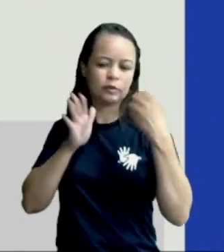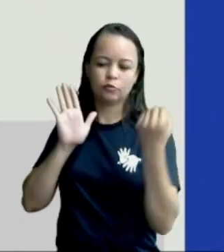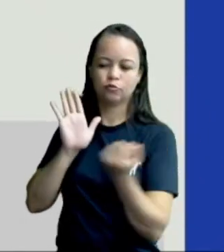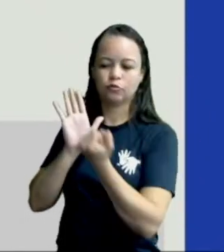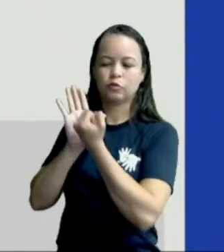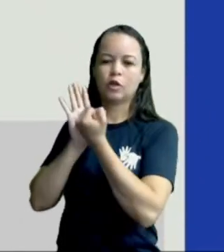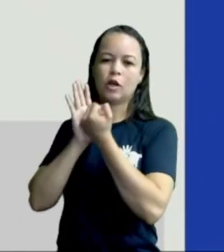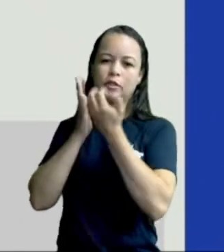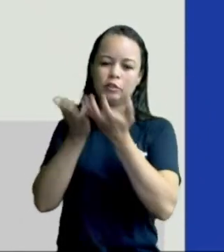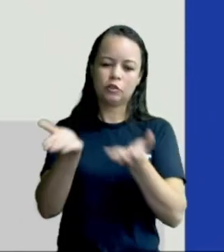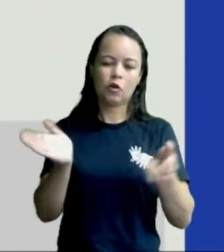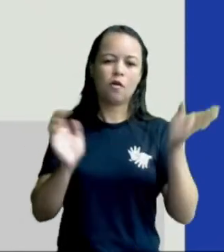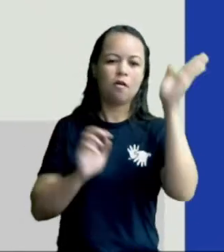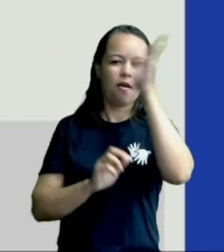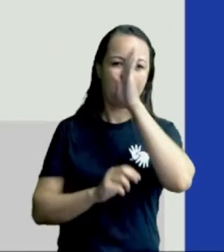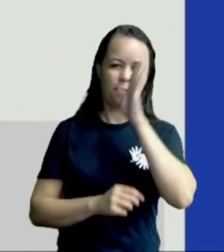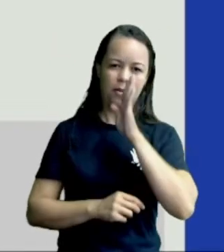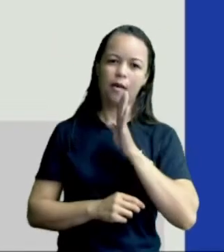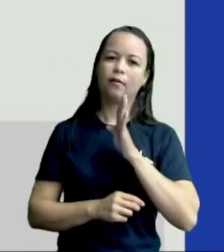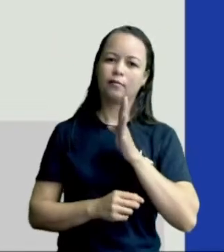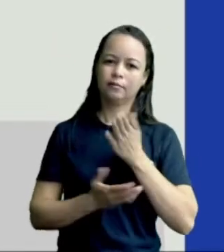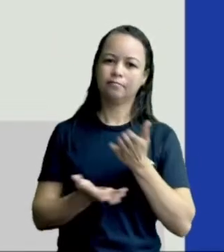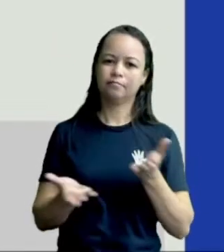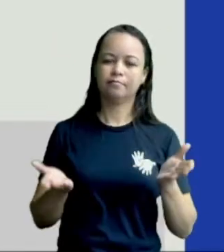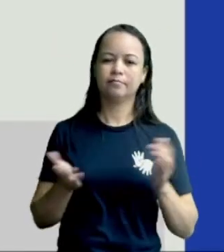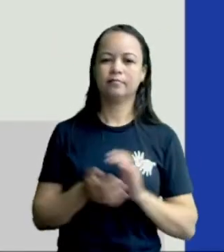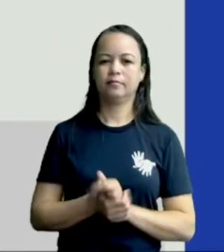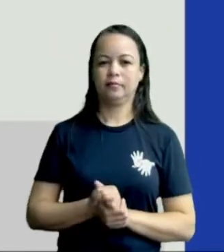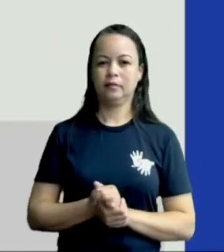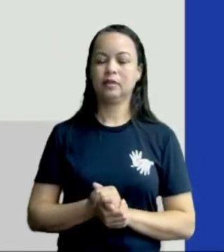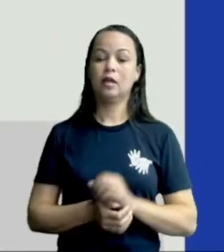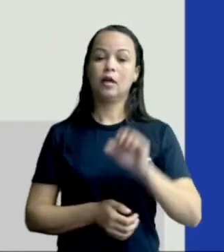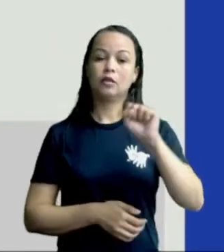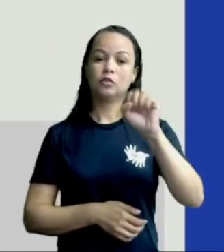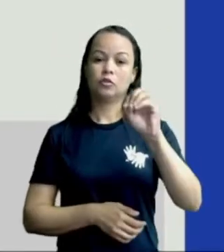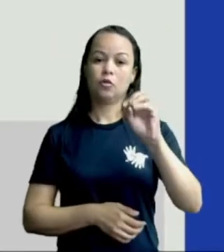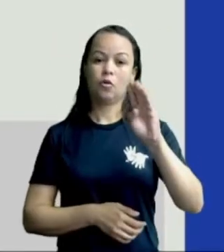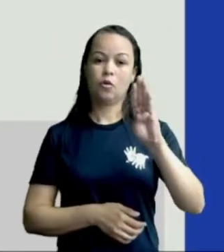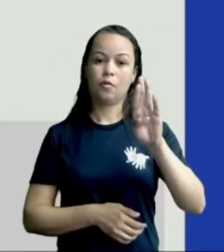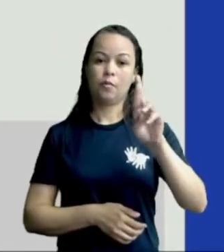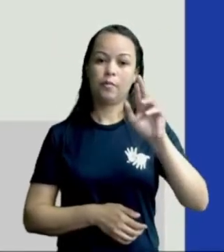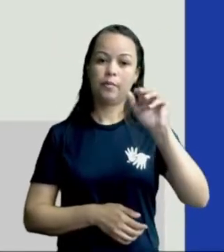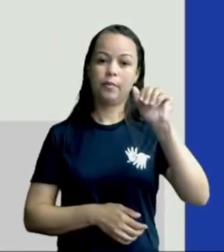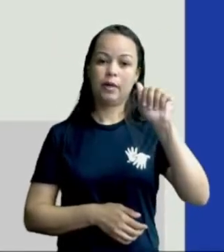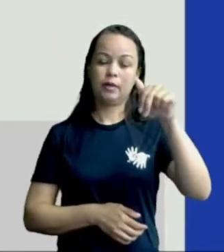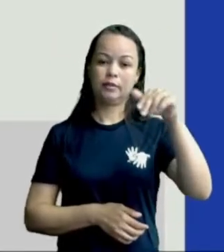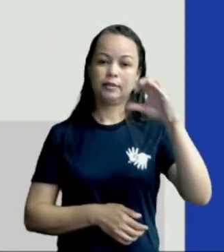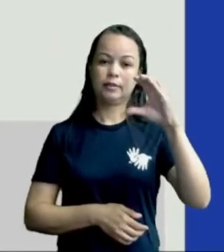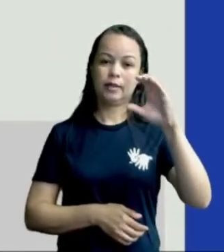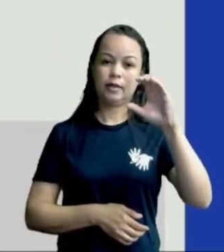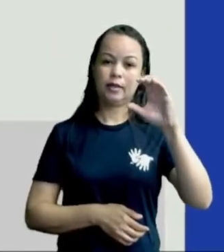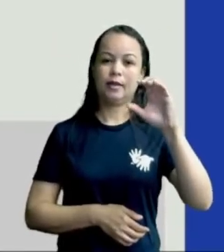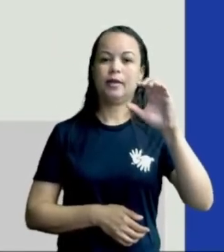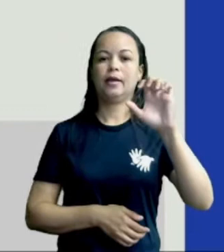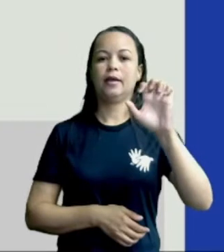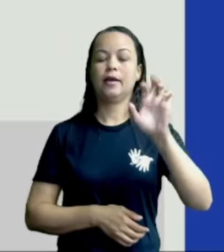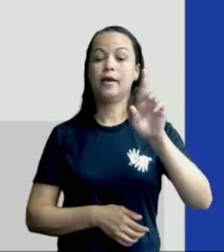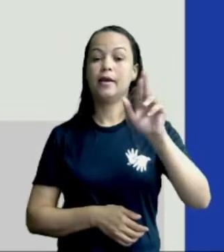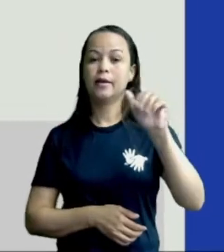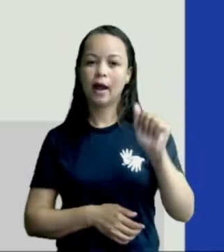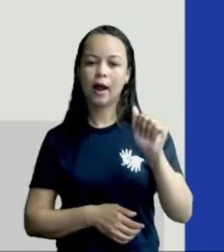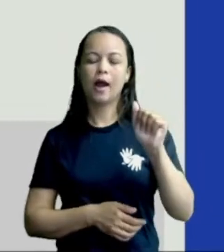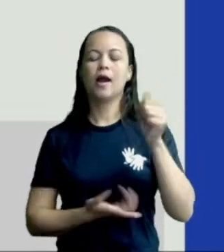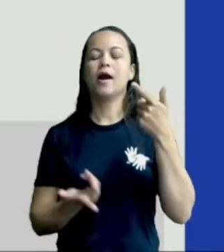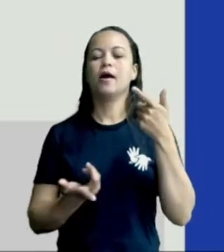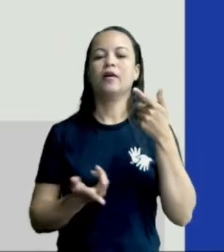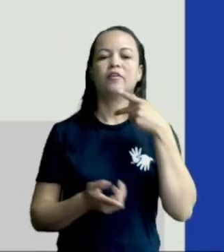de nossa amada terra brasileira. Sobranceira é o feminino de sobranceiro, o mesmo que